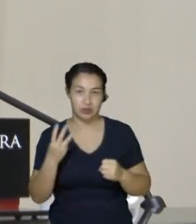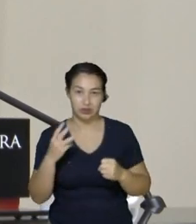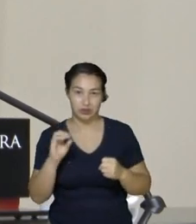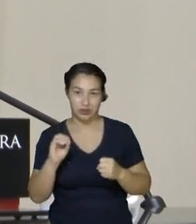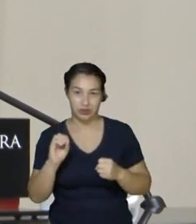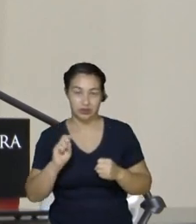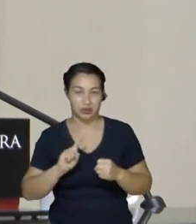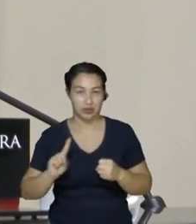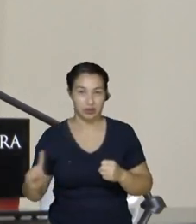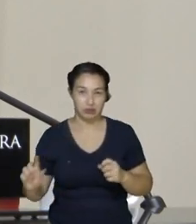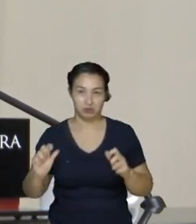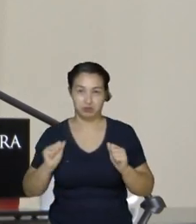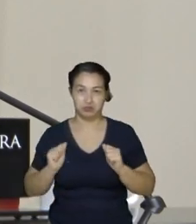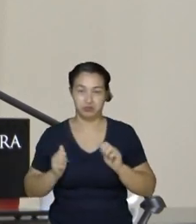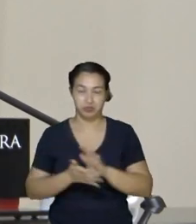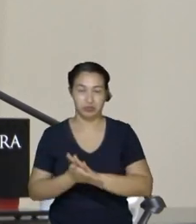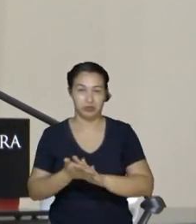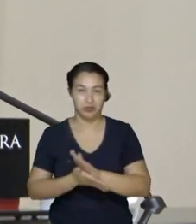abstenção. Foi mantido